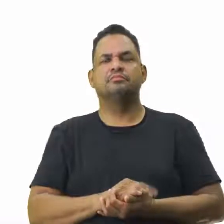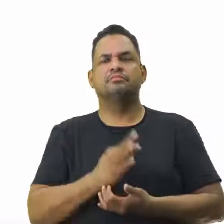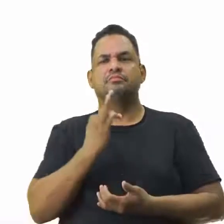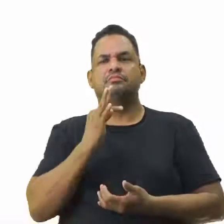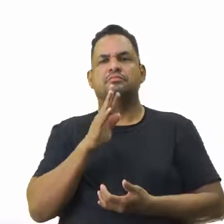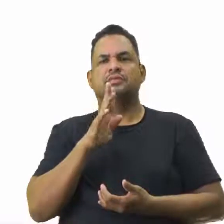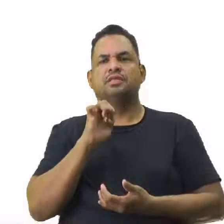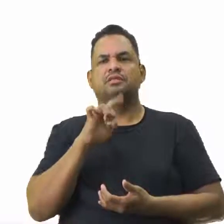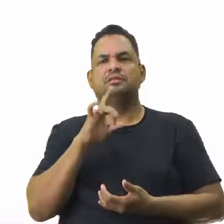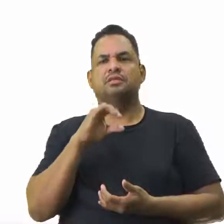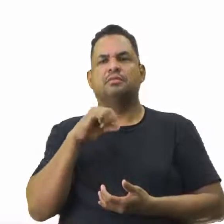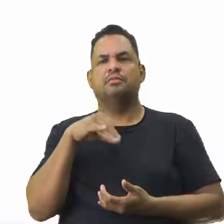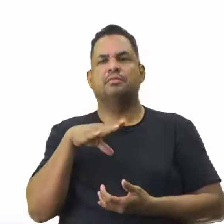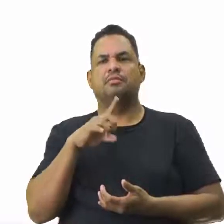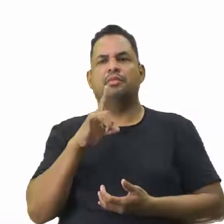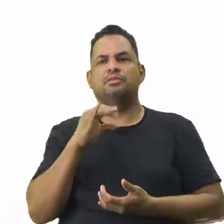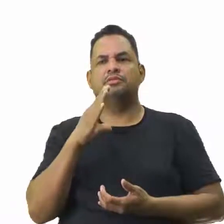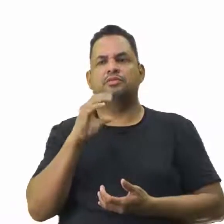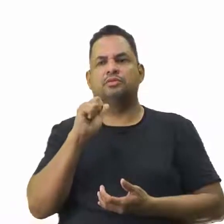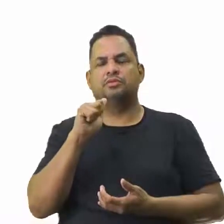Transamazônica,